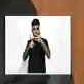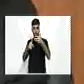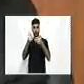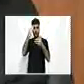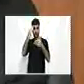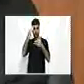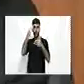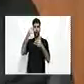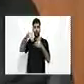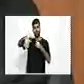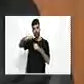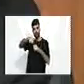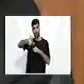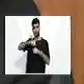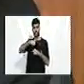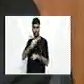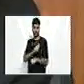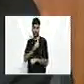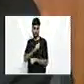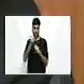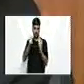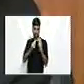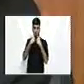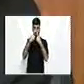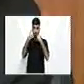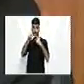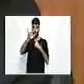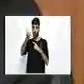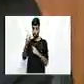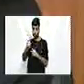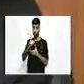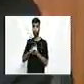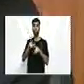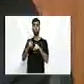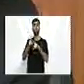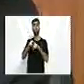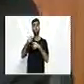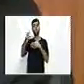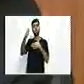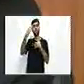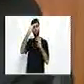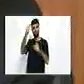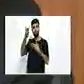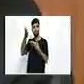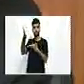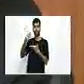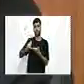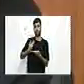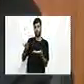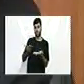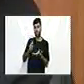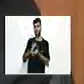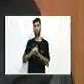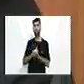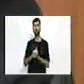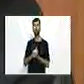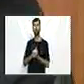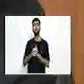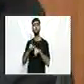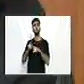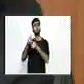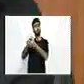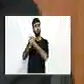cotidiano quando se fala na questão do lixo quero agradecer muito a sua presença Martin e